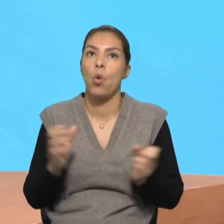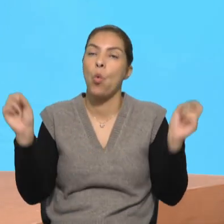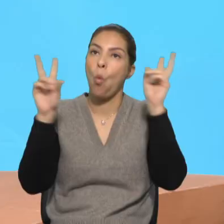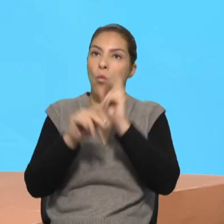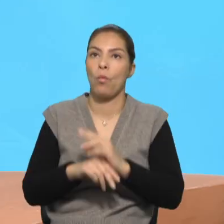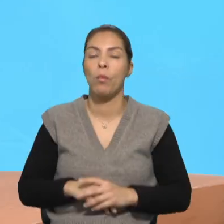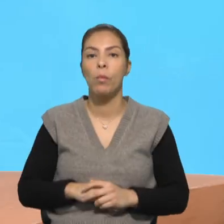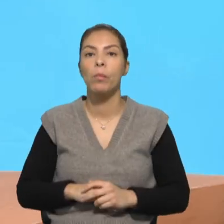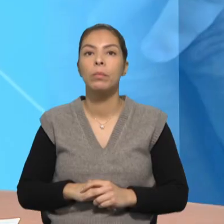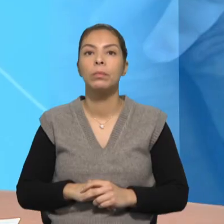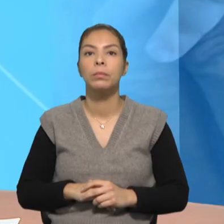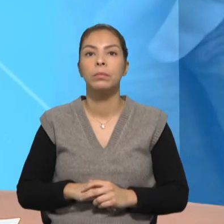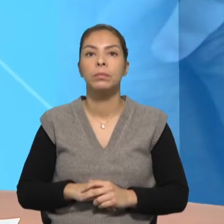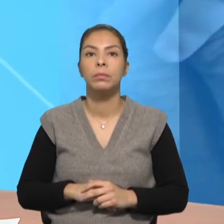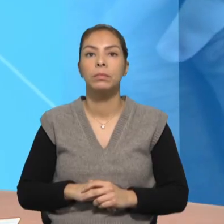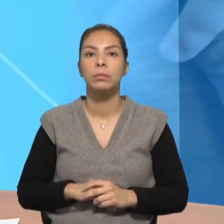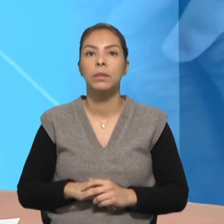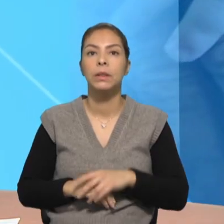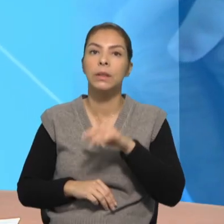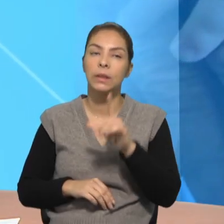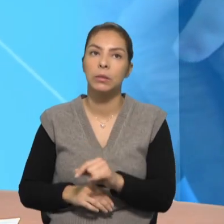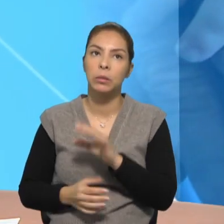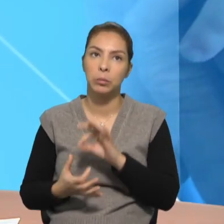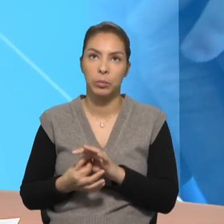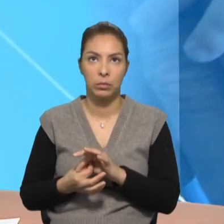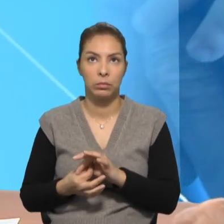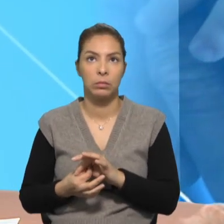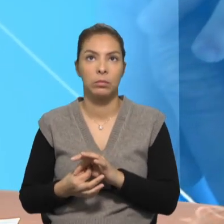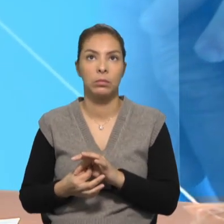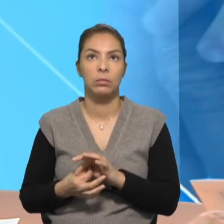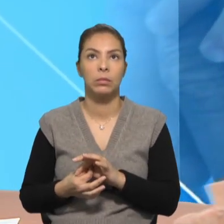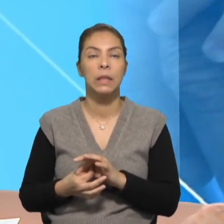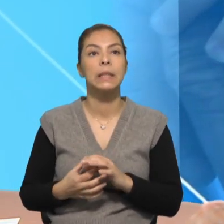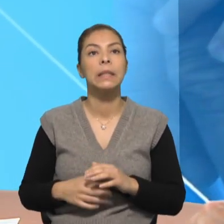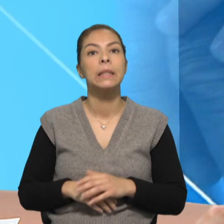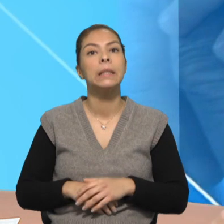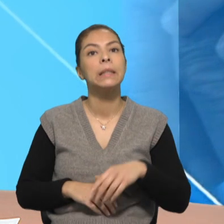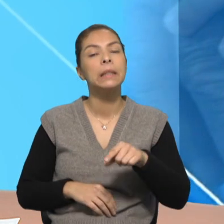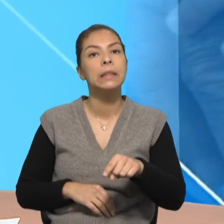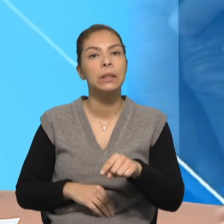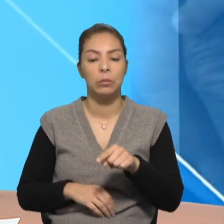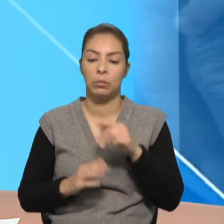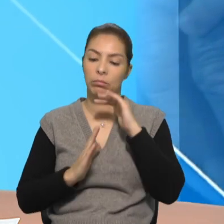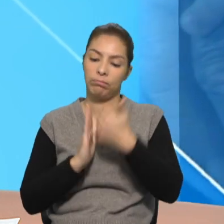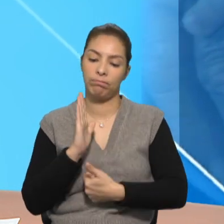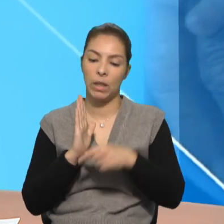Padre João, fazemos uma referência a cada uma das outras duas leituras. A primeira, o livro de Isaías, no capítulo